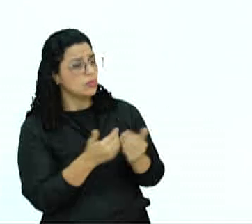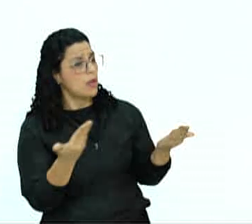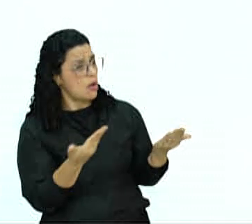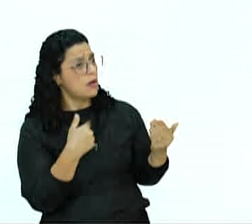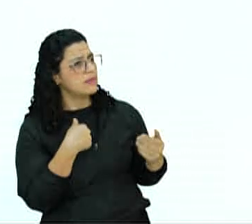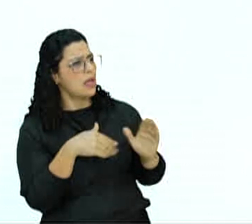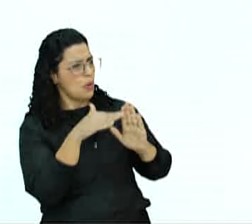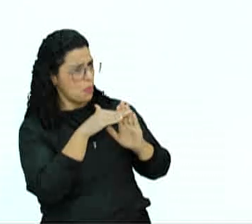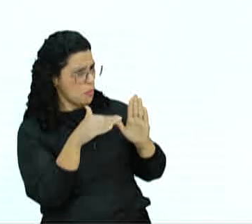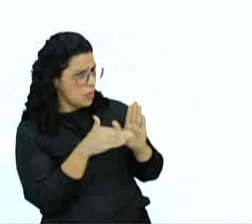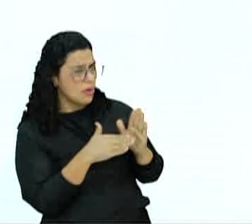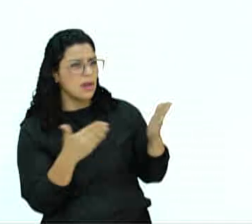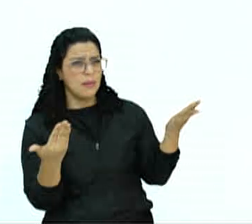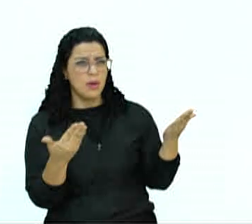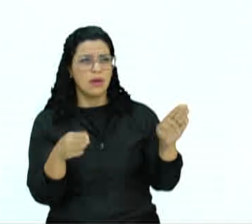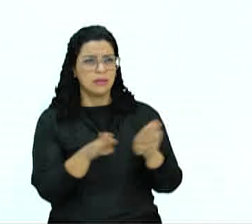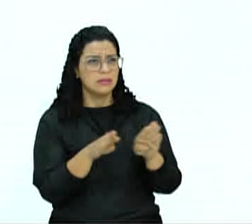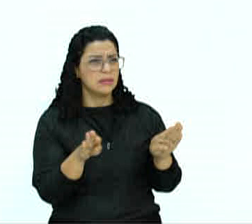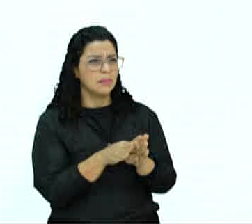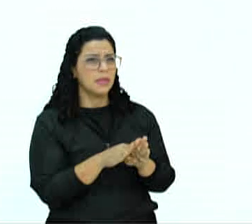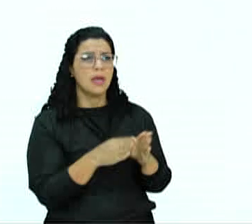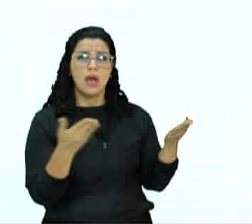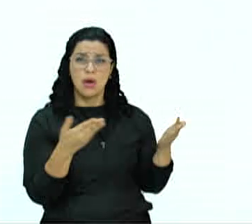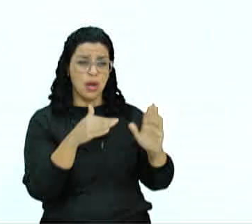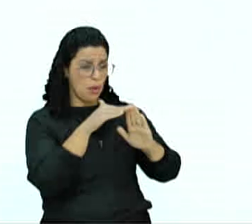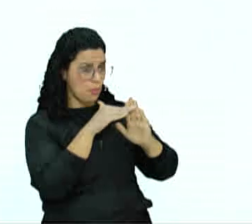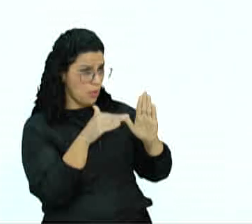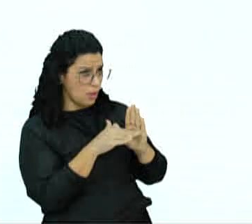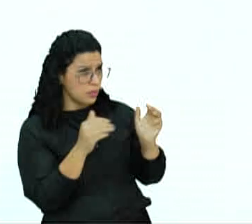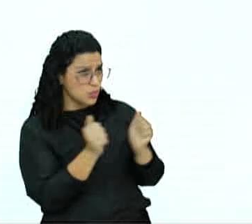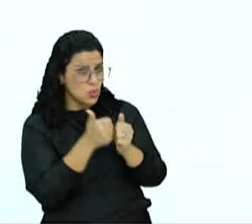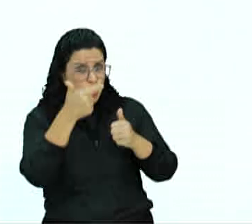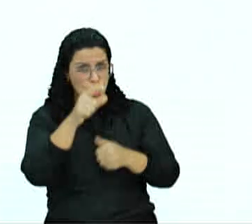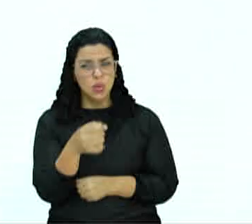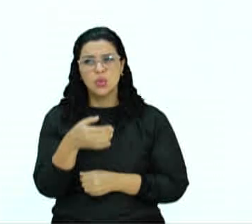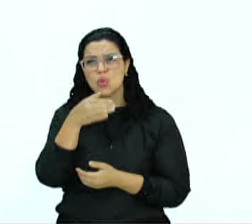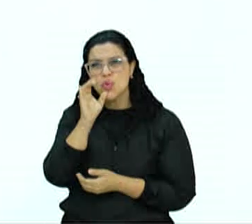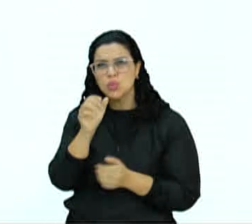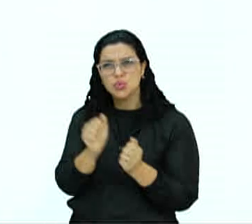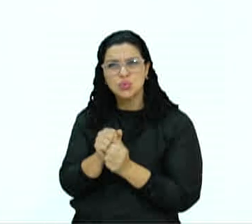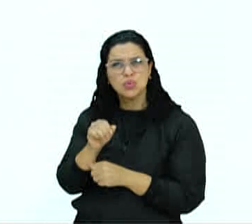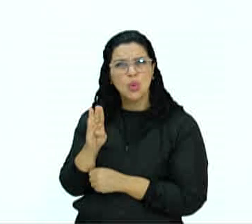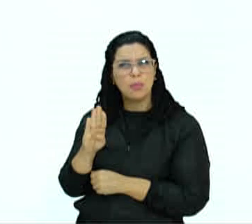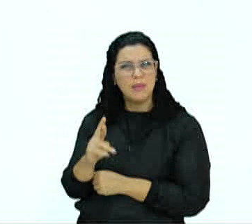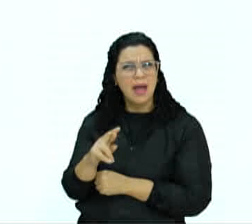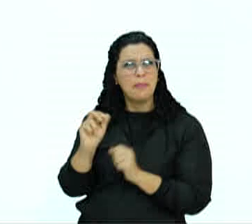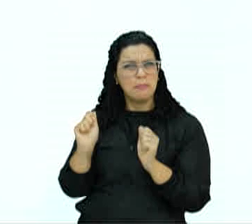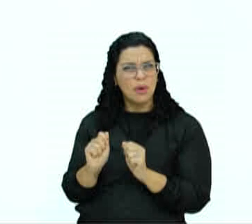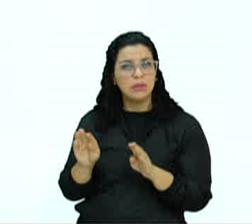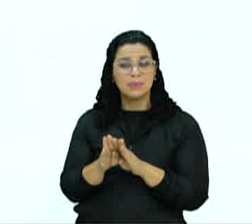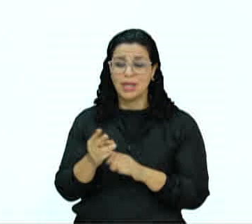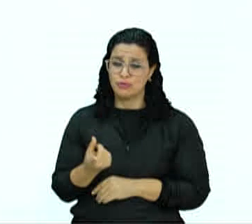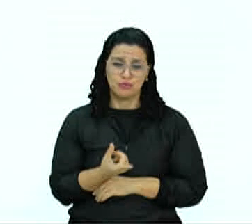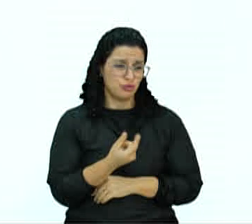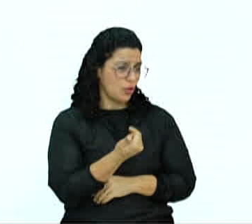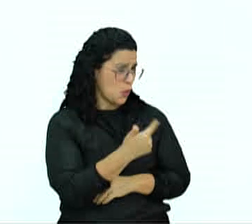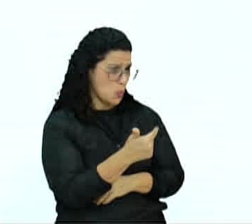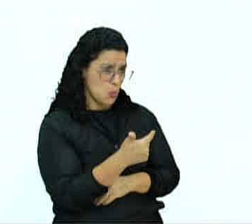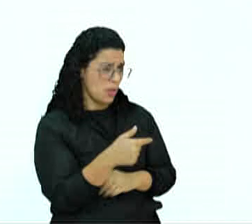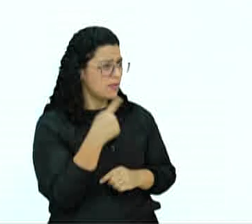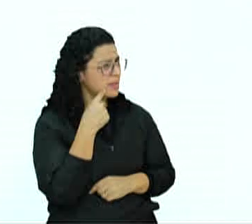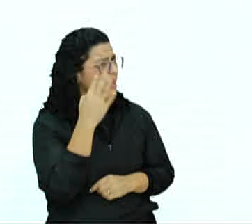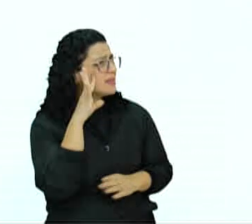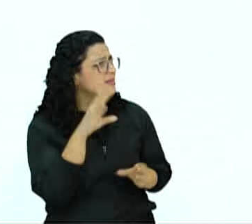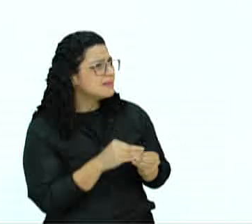que o programa... E não podíamos tomar alguma coisa num bar? Estou sem dinheiro, meu anjo. Vê